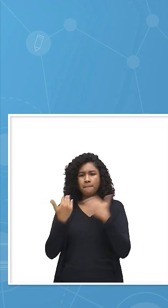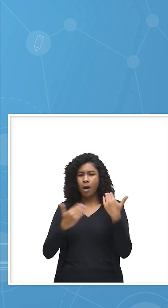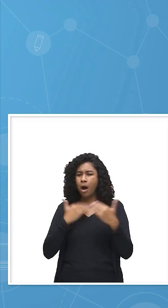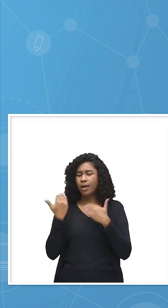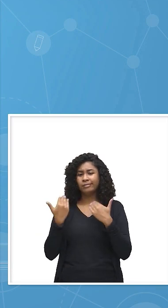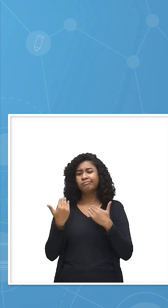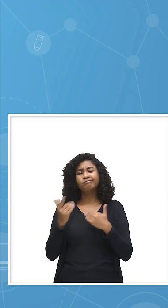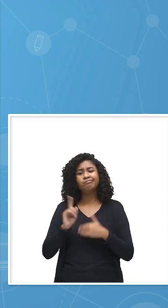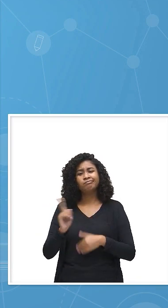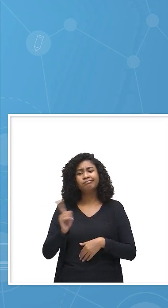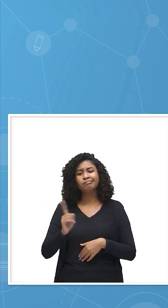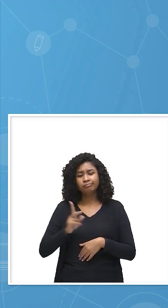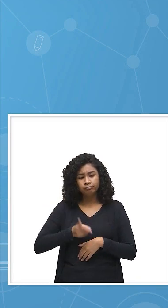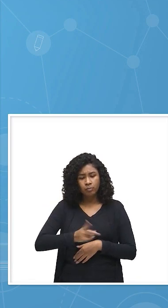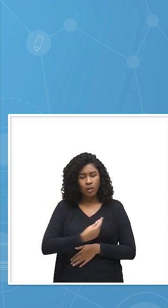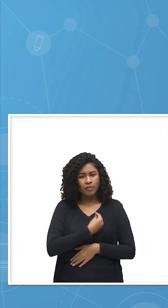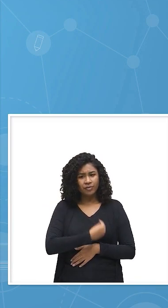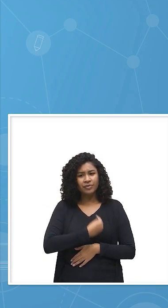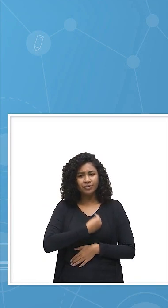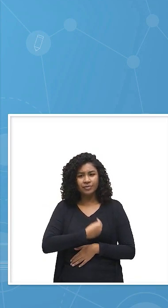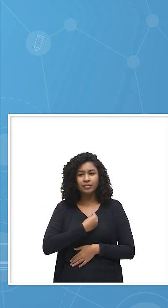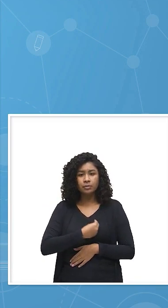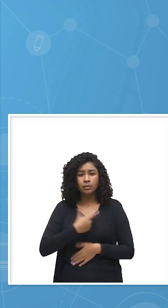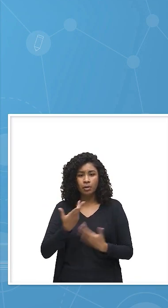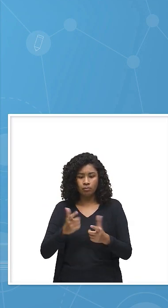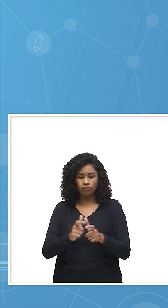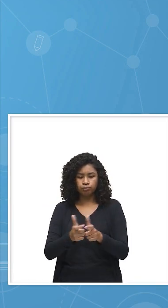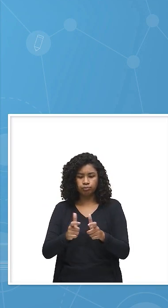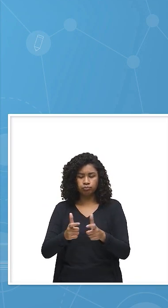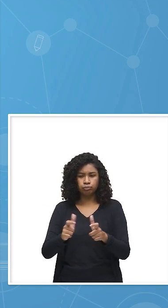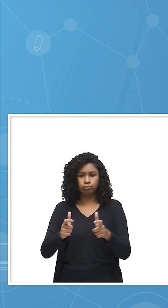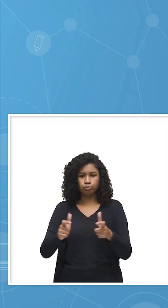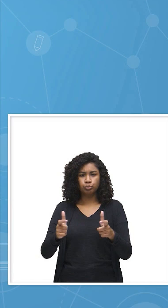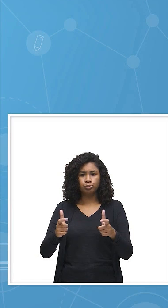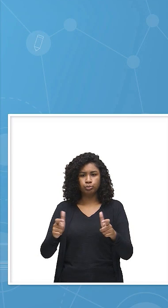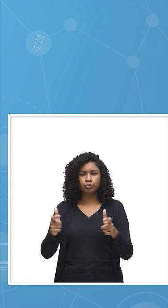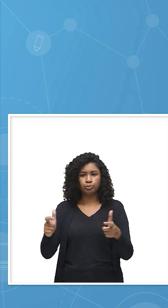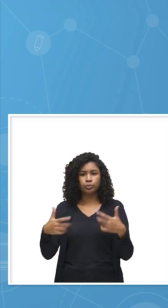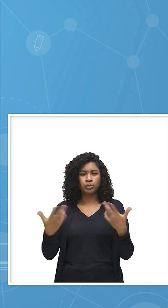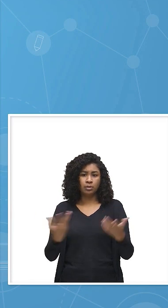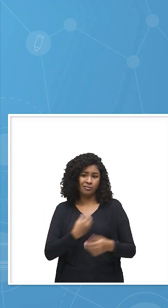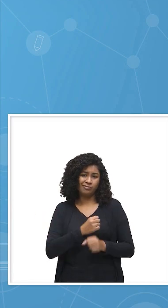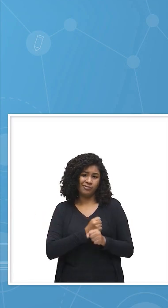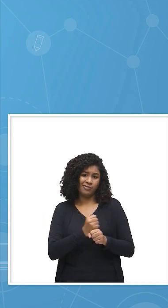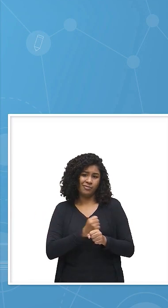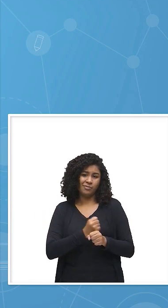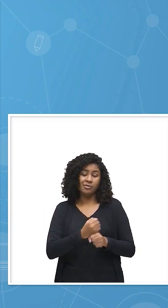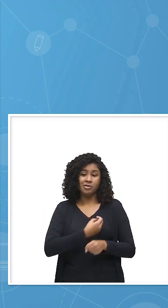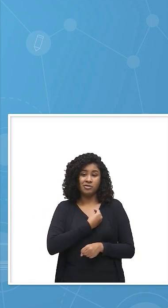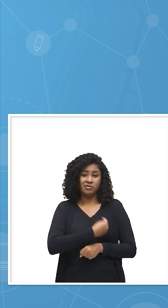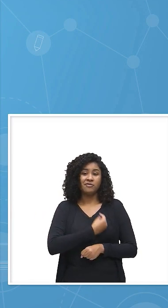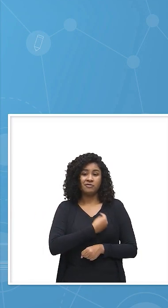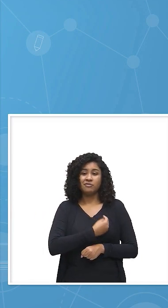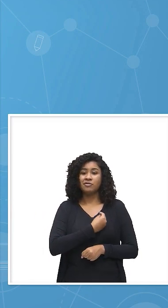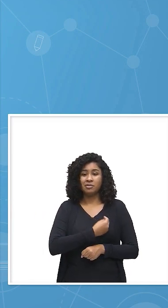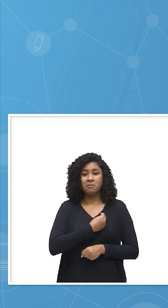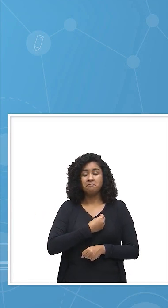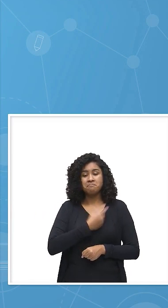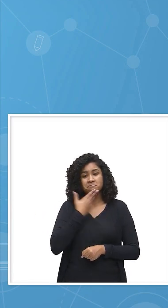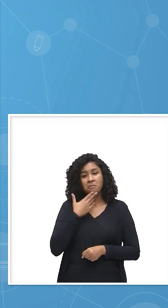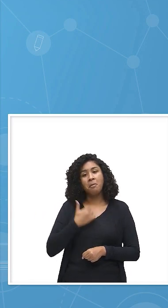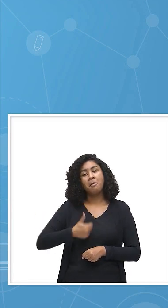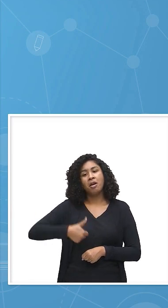ter um crescimento populacional e a gente vai ter também um aumento da expectativa de vida. Que expectativa de